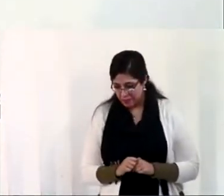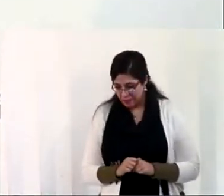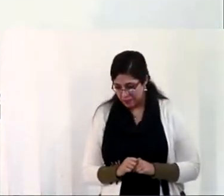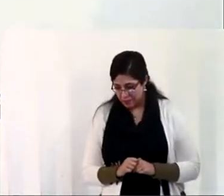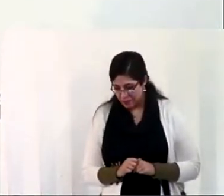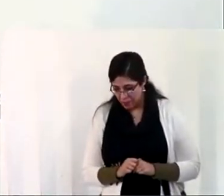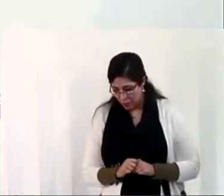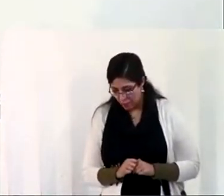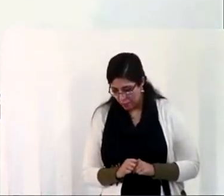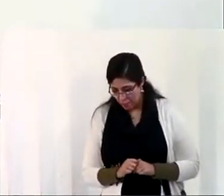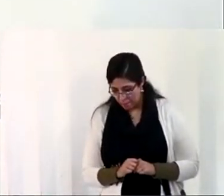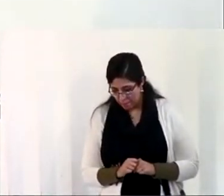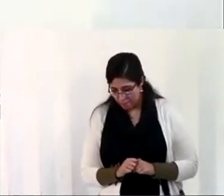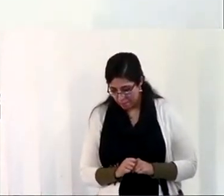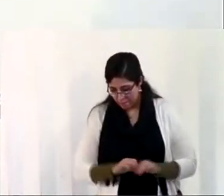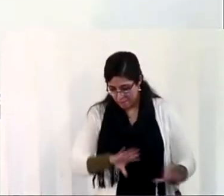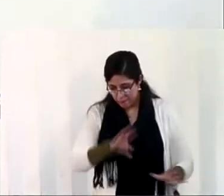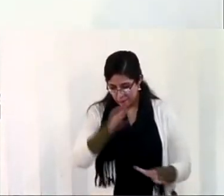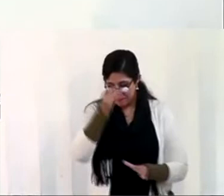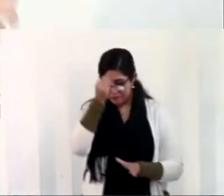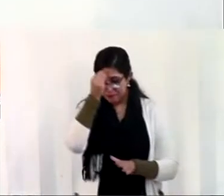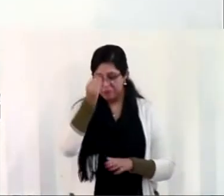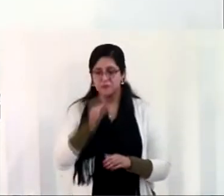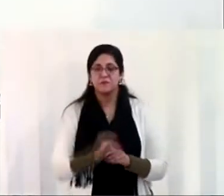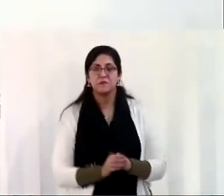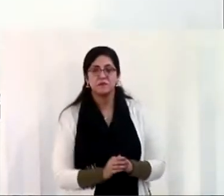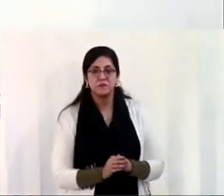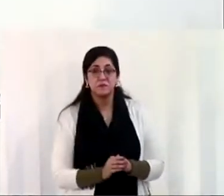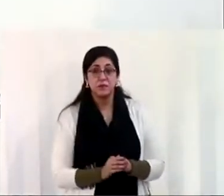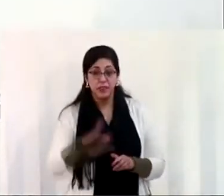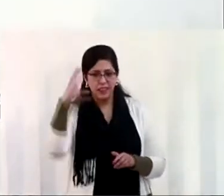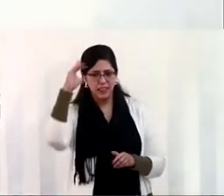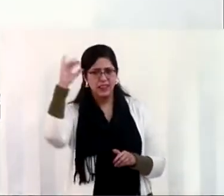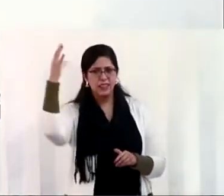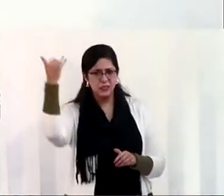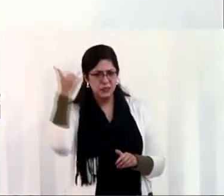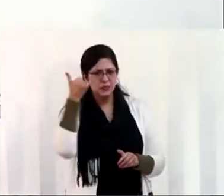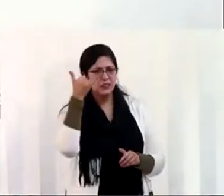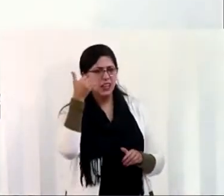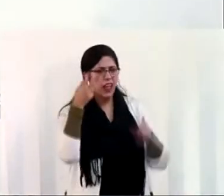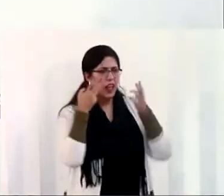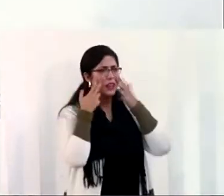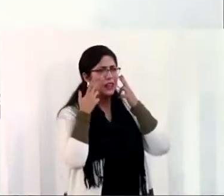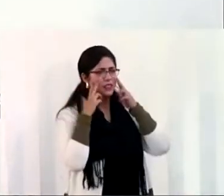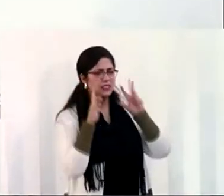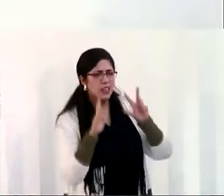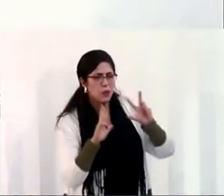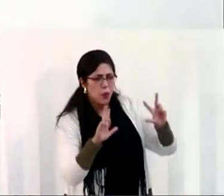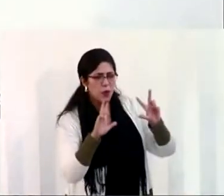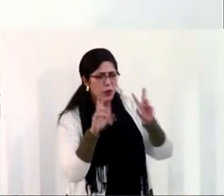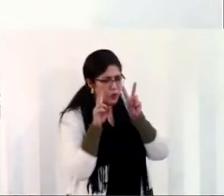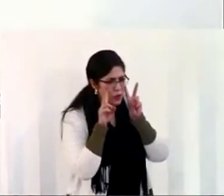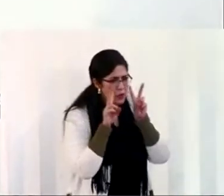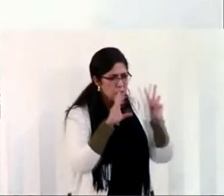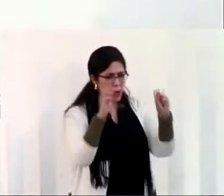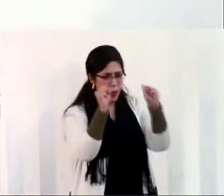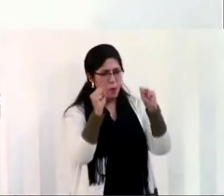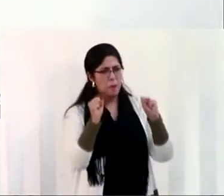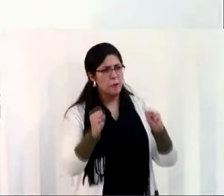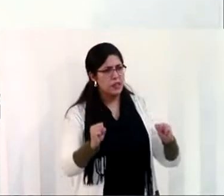E a gente testemunhava juntos sobre o poder, a